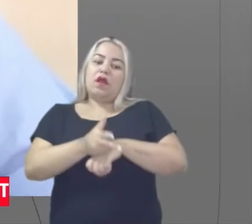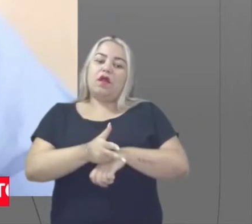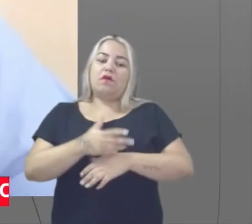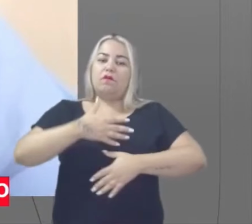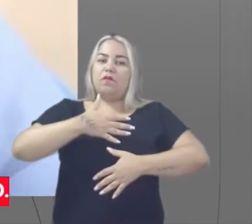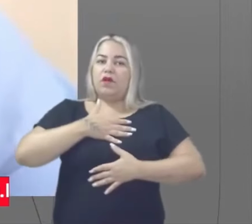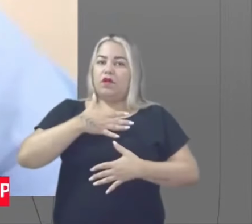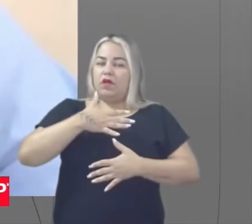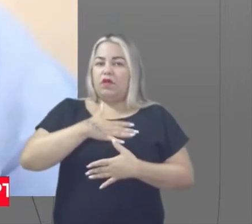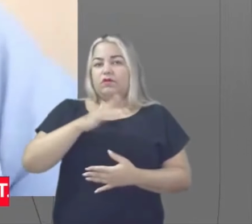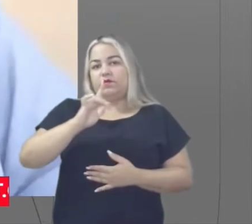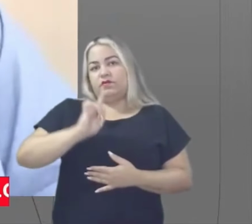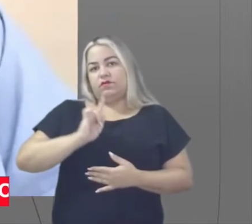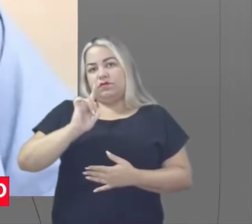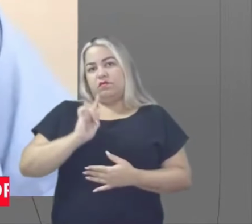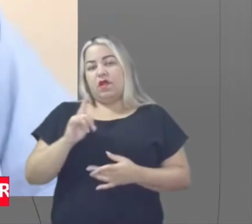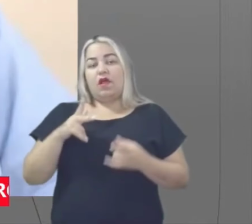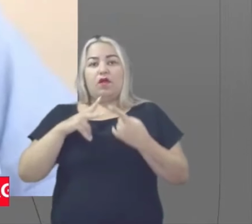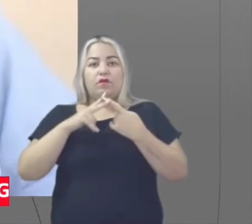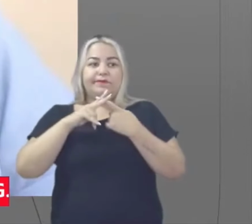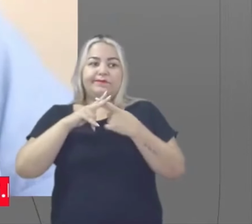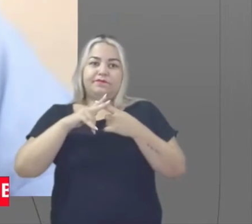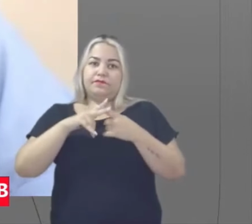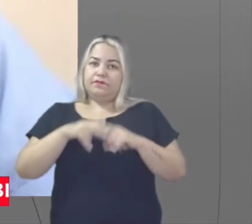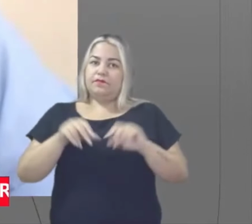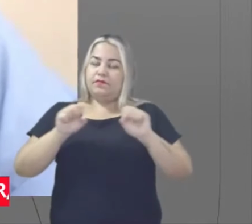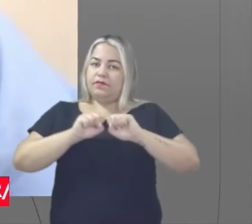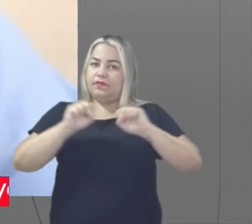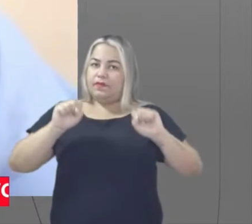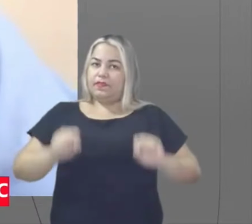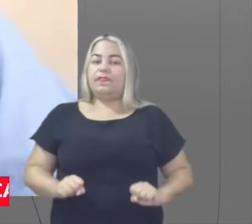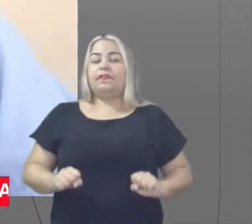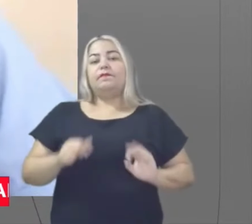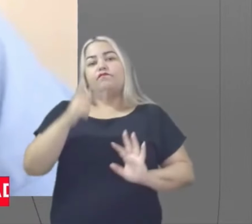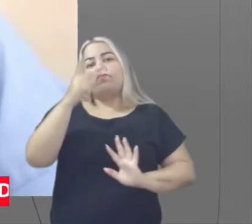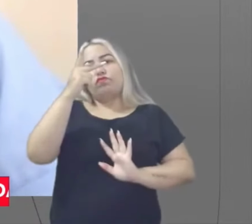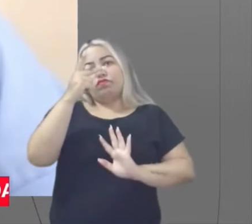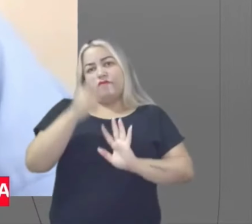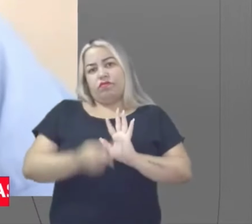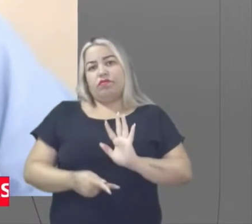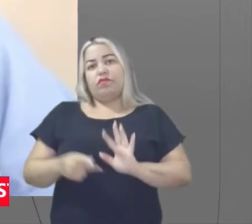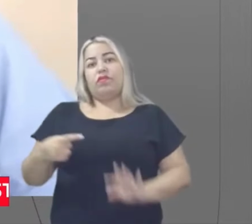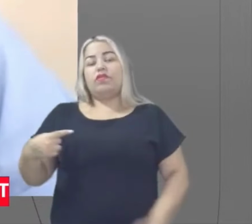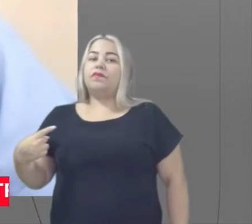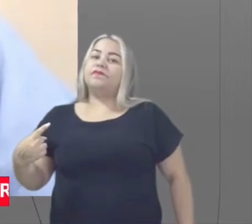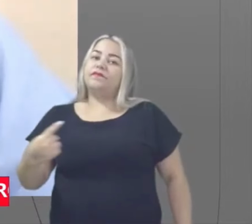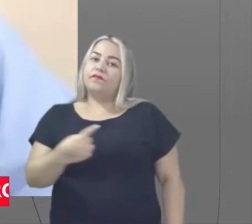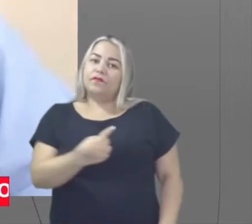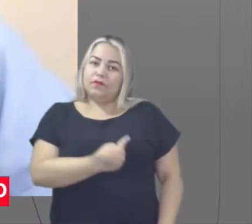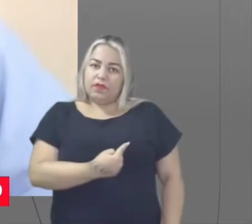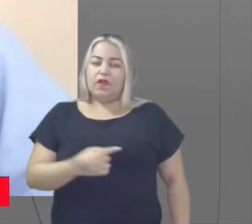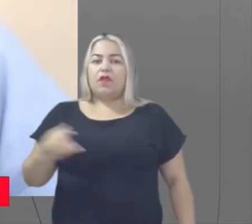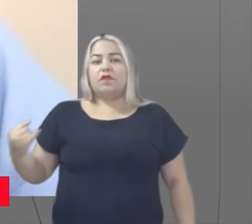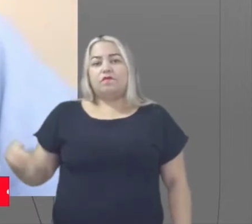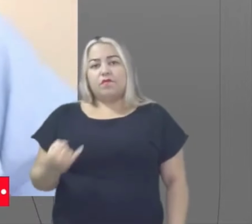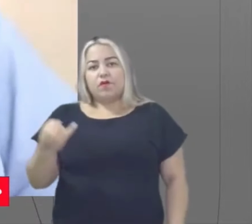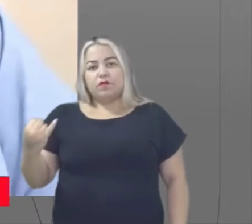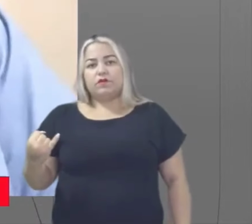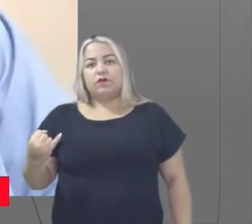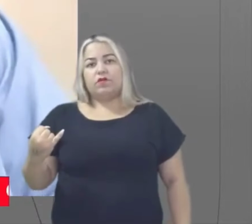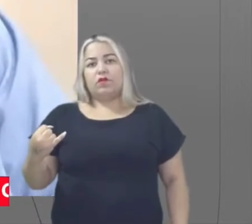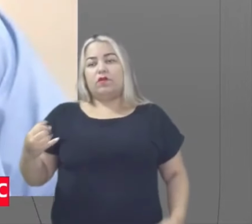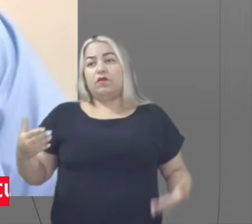que tem uma alteração no sistema e no projeto que para nós é essencial, né?